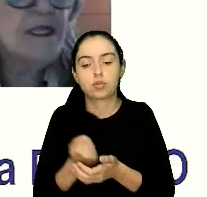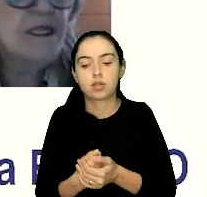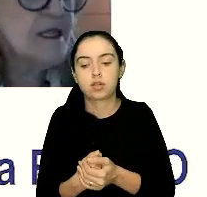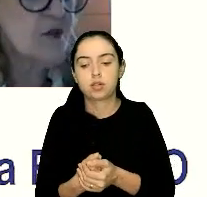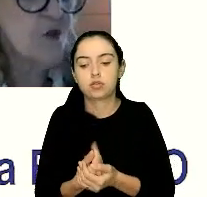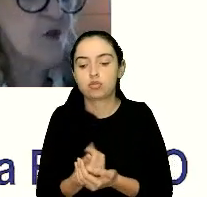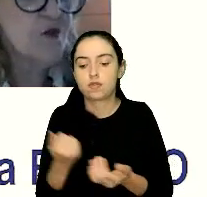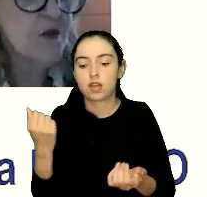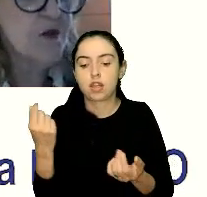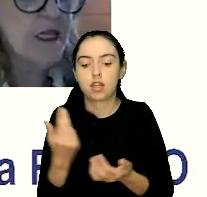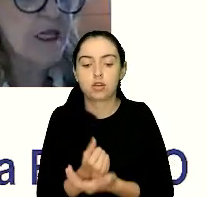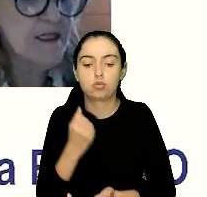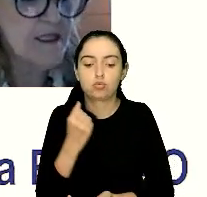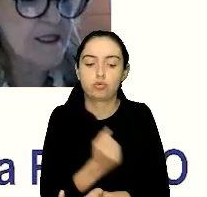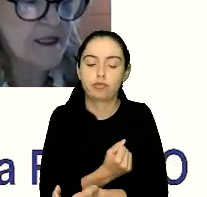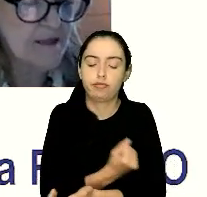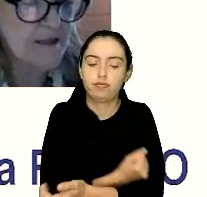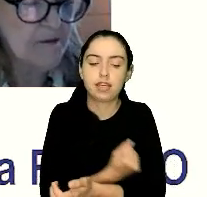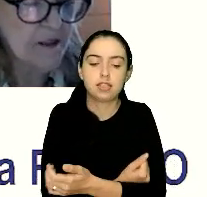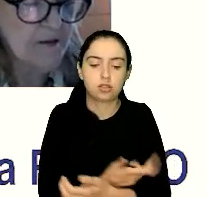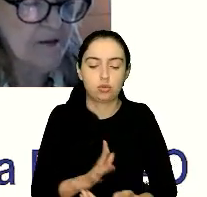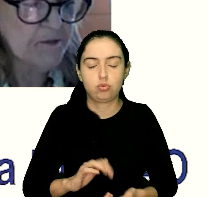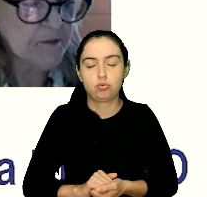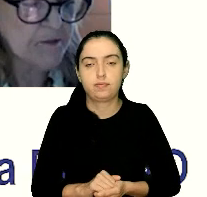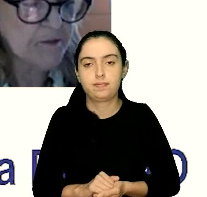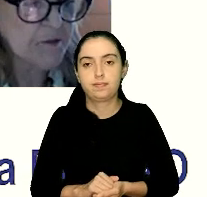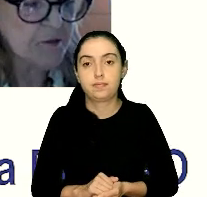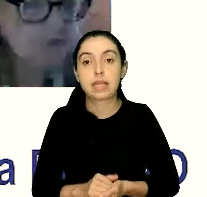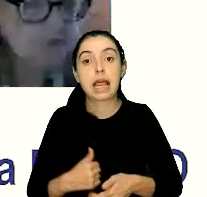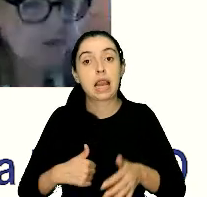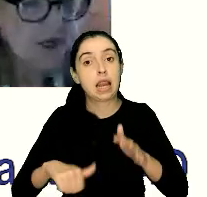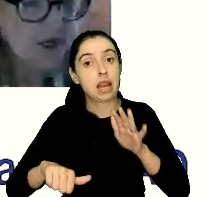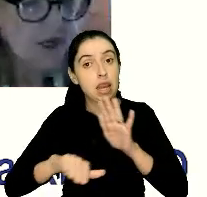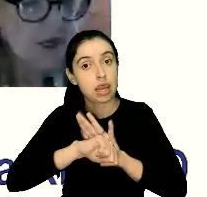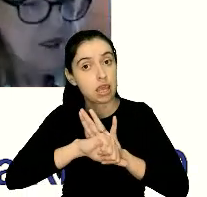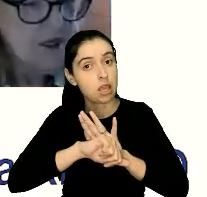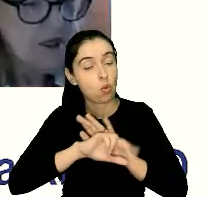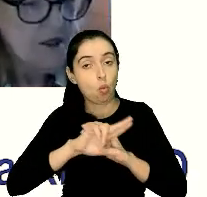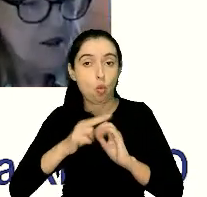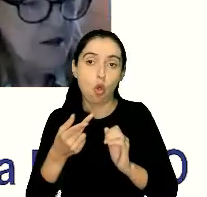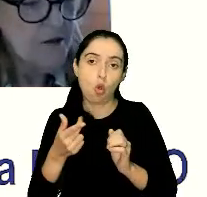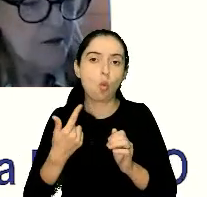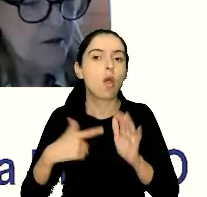elas lícitas ou ilícitas, tá?